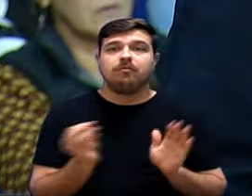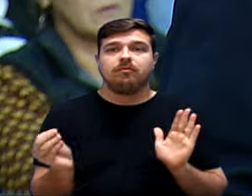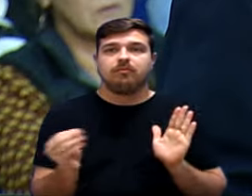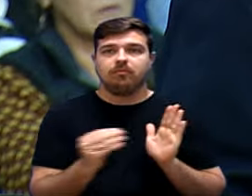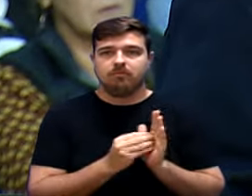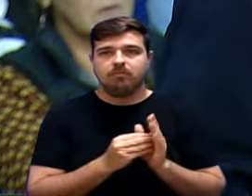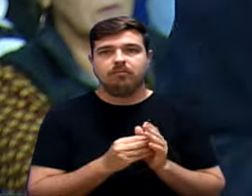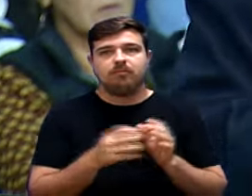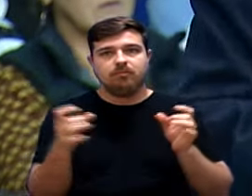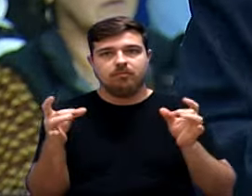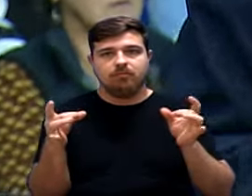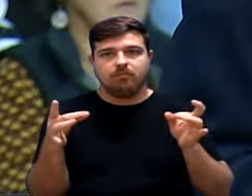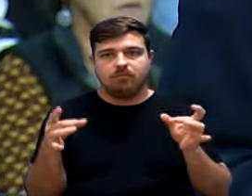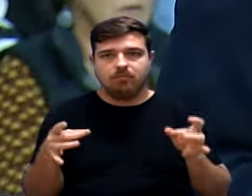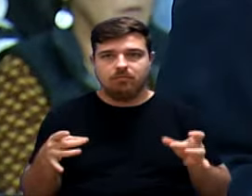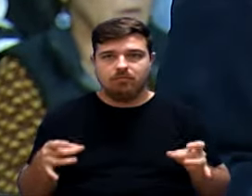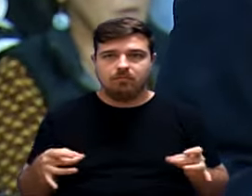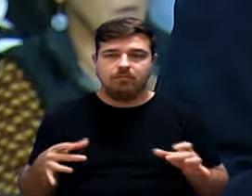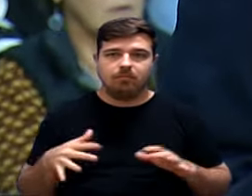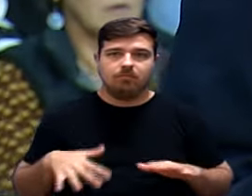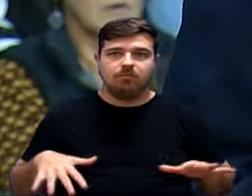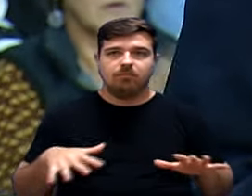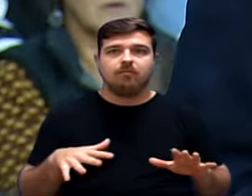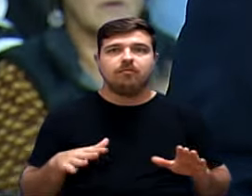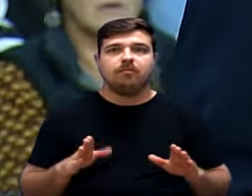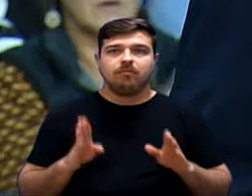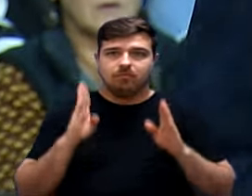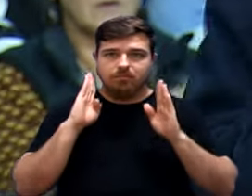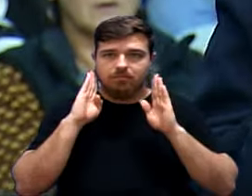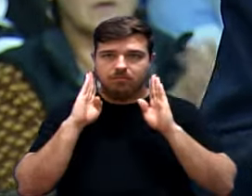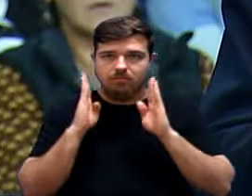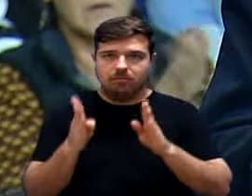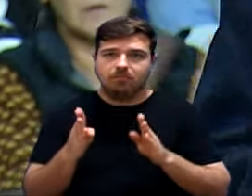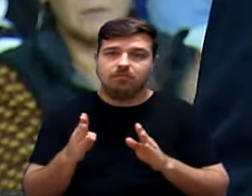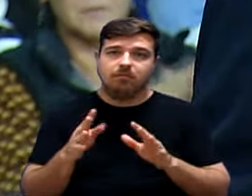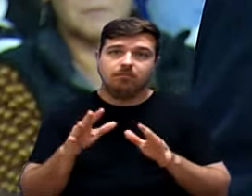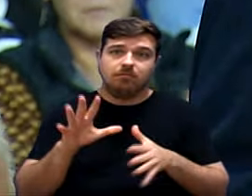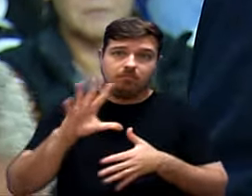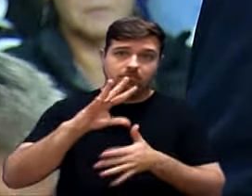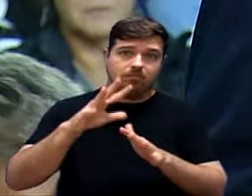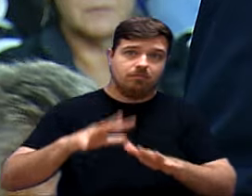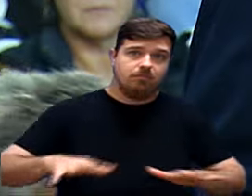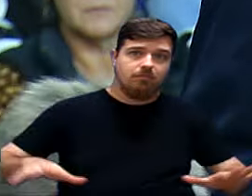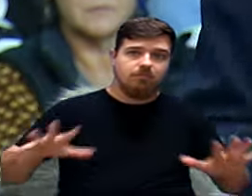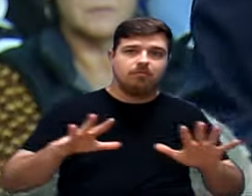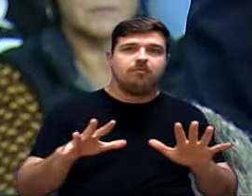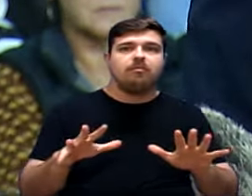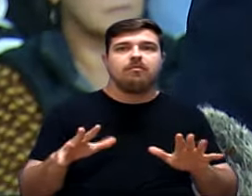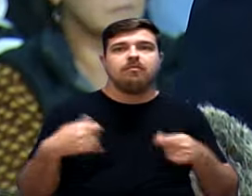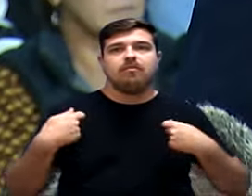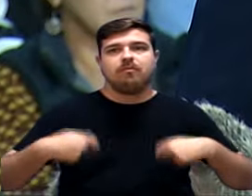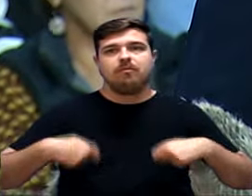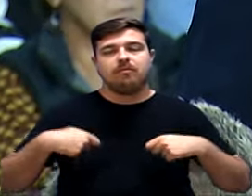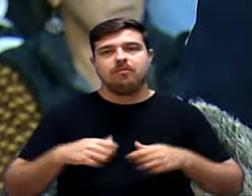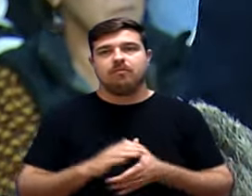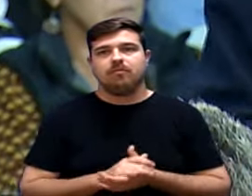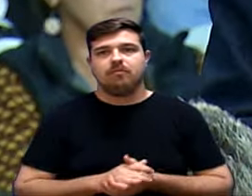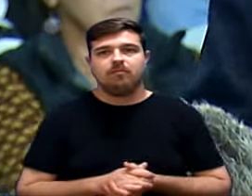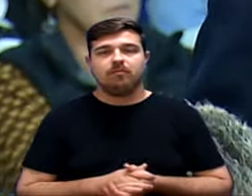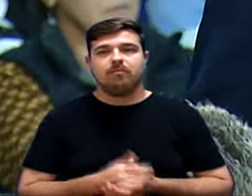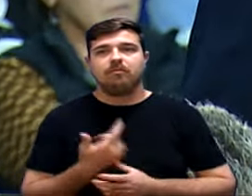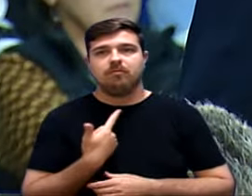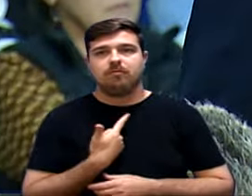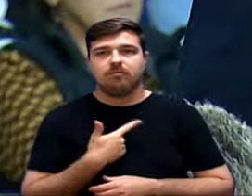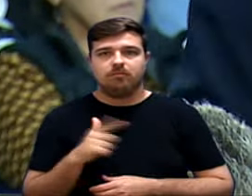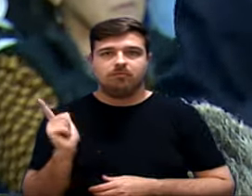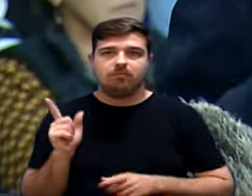especificamente que o que PR vai prevalecer é o macrozoneamento e não coisa e a outra